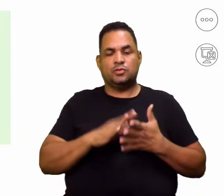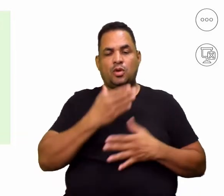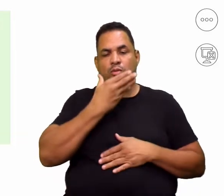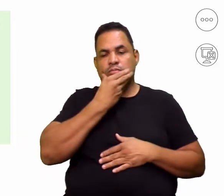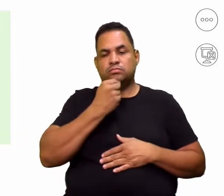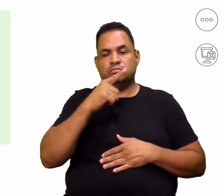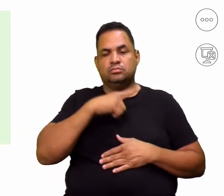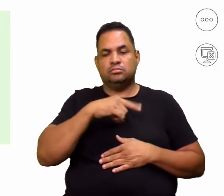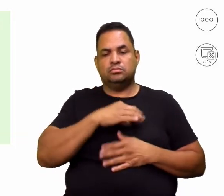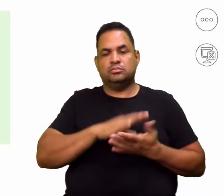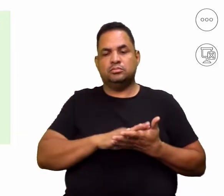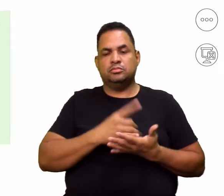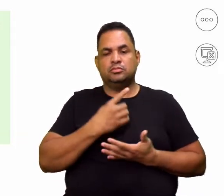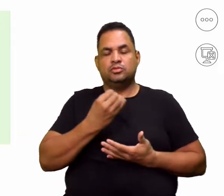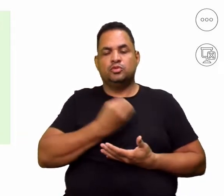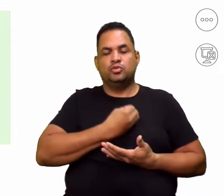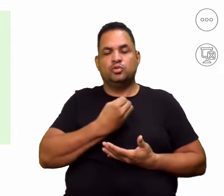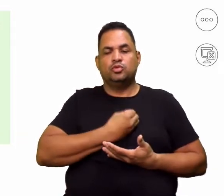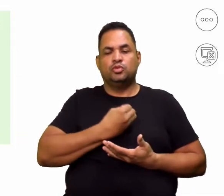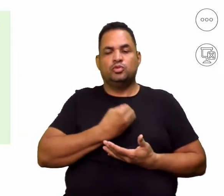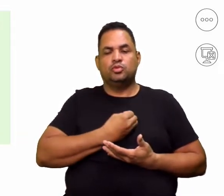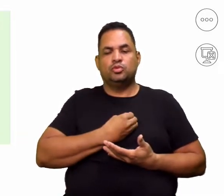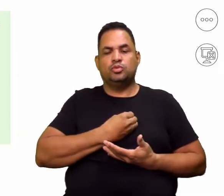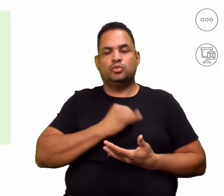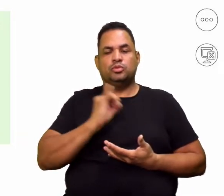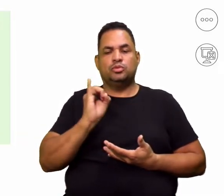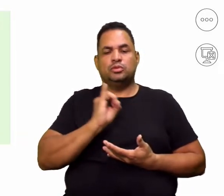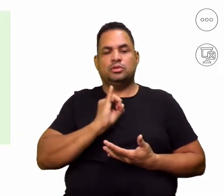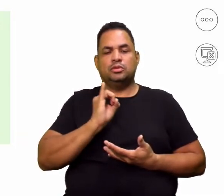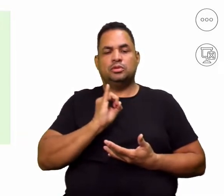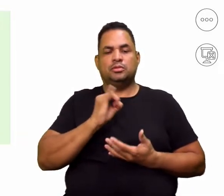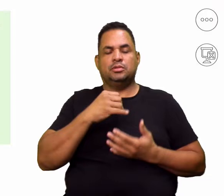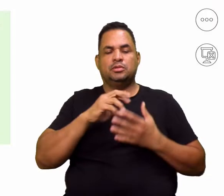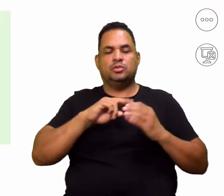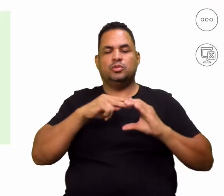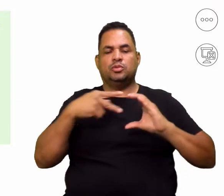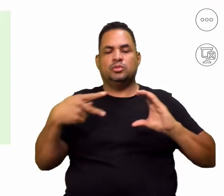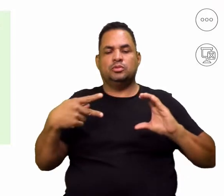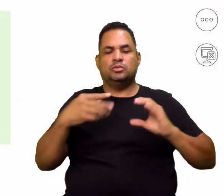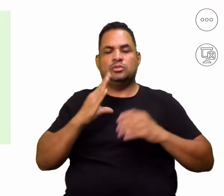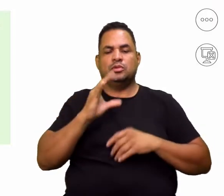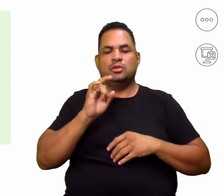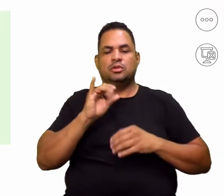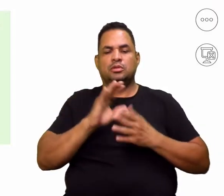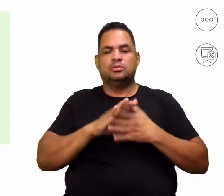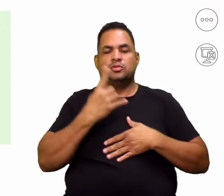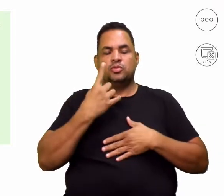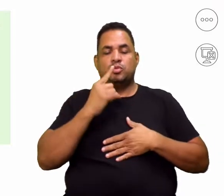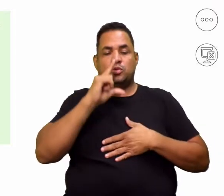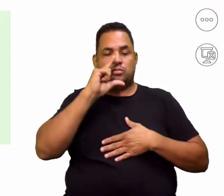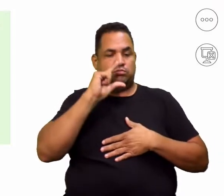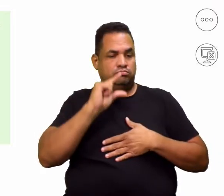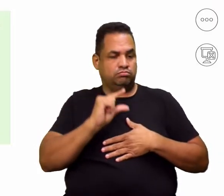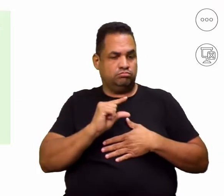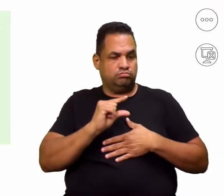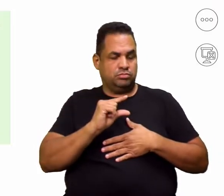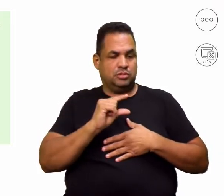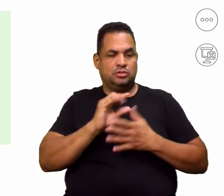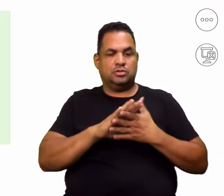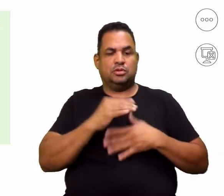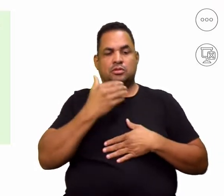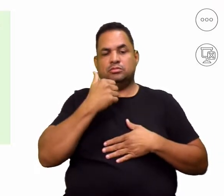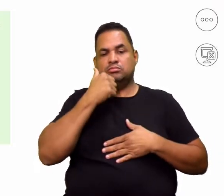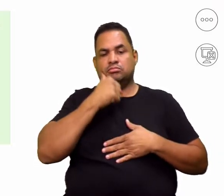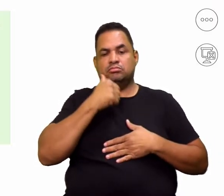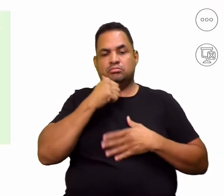machos têm um número ímpar de cromossomos no cariótipo, um a menos que as fêmeas. E por